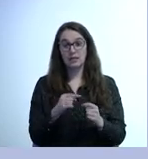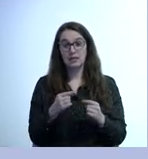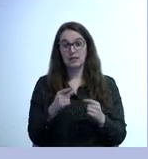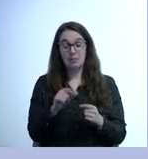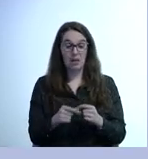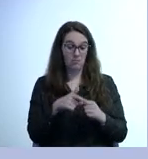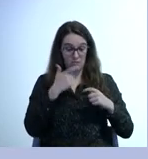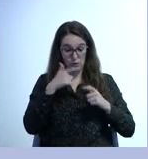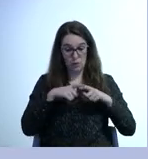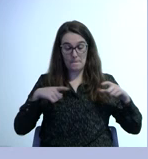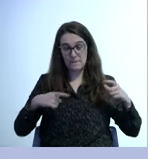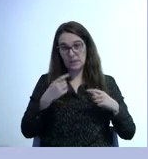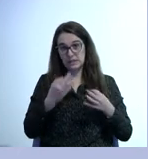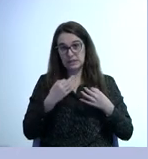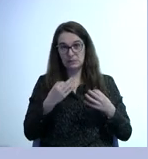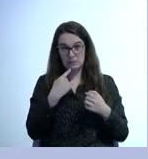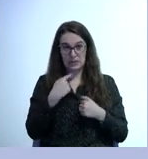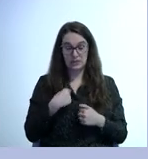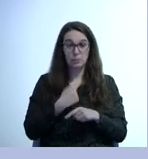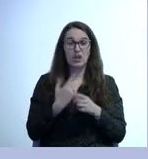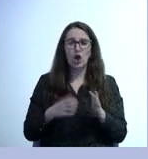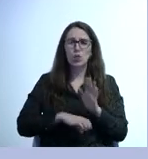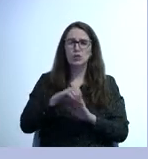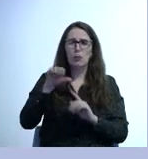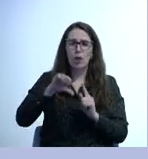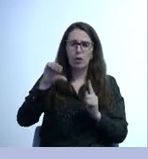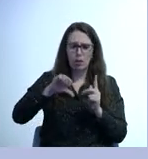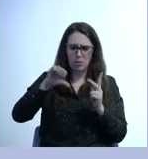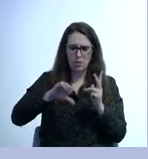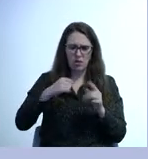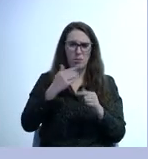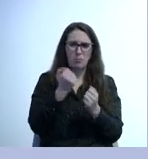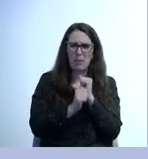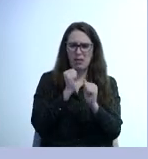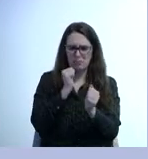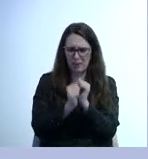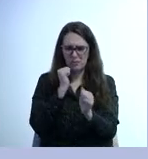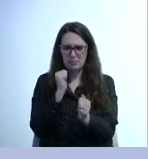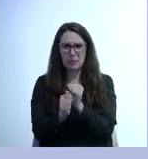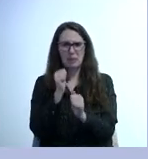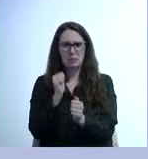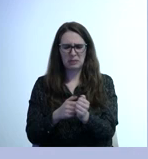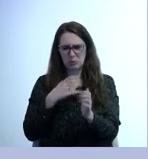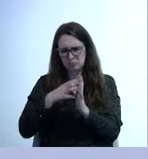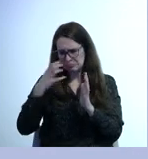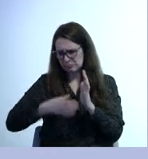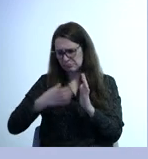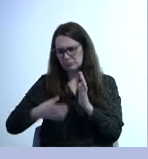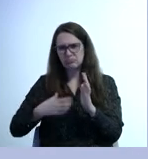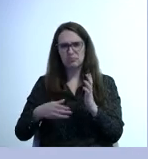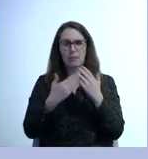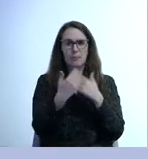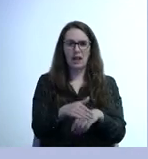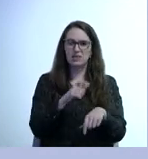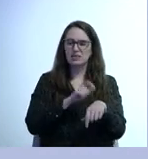sempre nos deram, não é? E, portanto, cada vez é mais difícil porque as condições são cada vez mais burocráticas e complexas e, portanto,